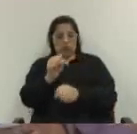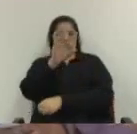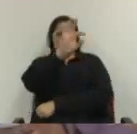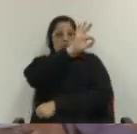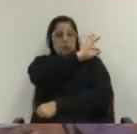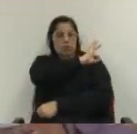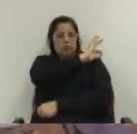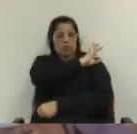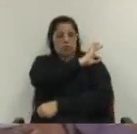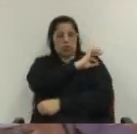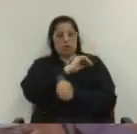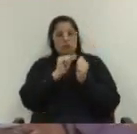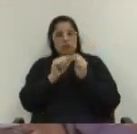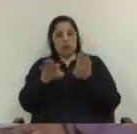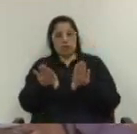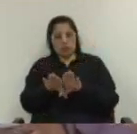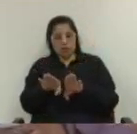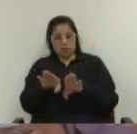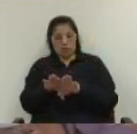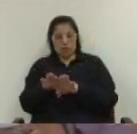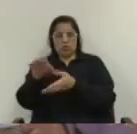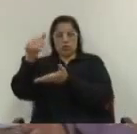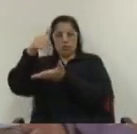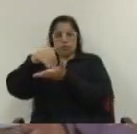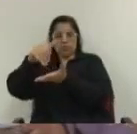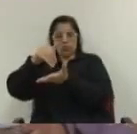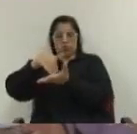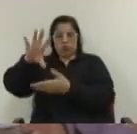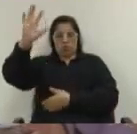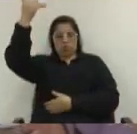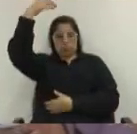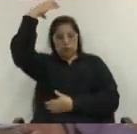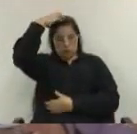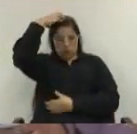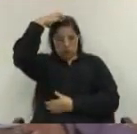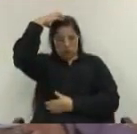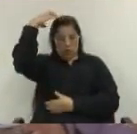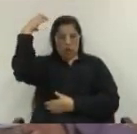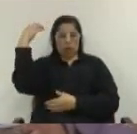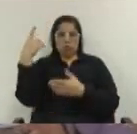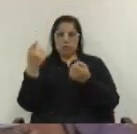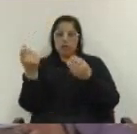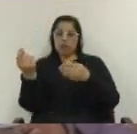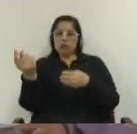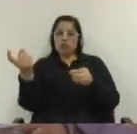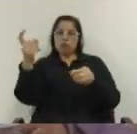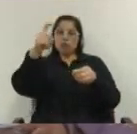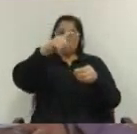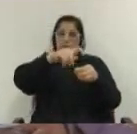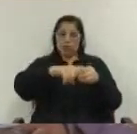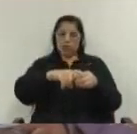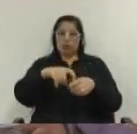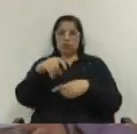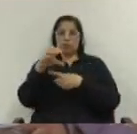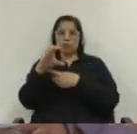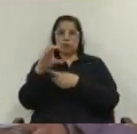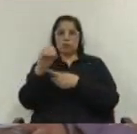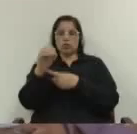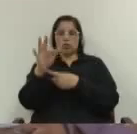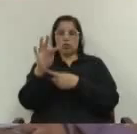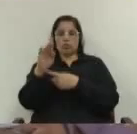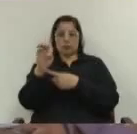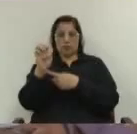foram condenados em primeira instância a ressarcirem os cofres públicos, pois foram julgados